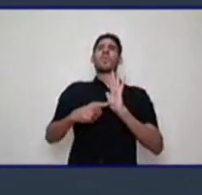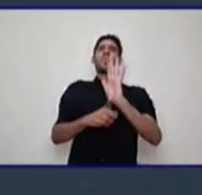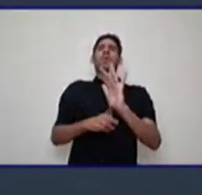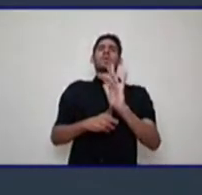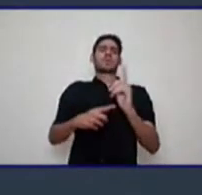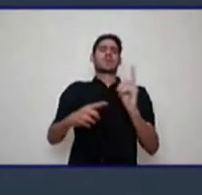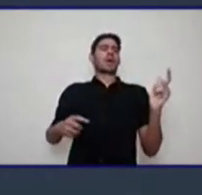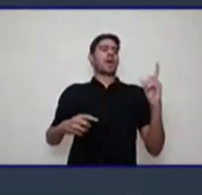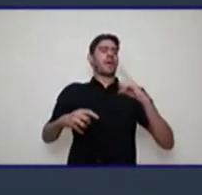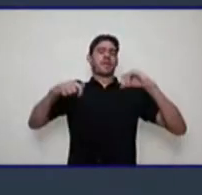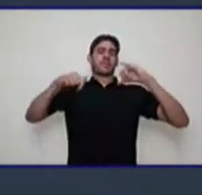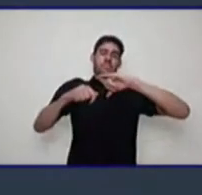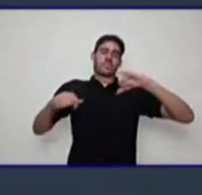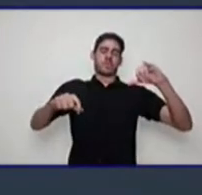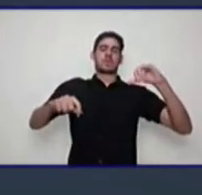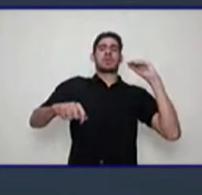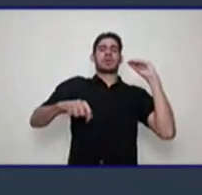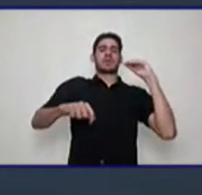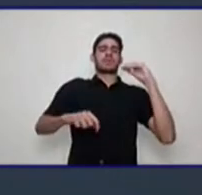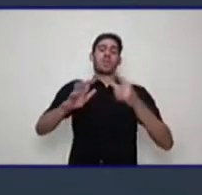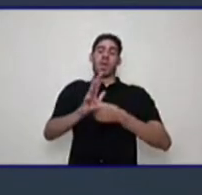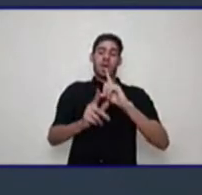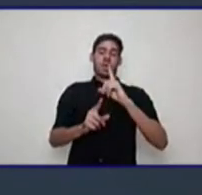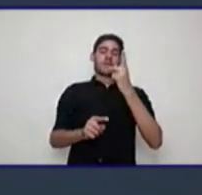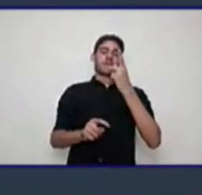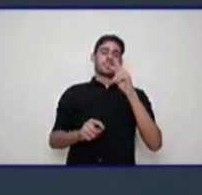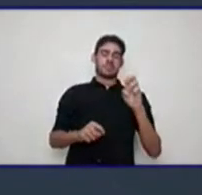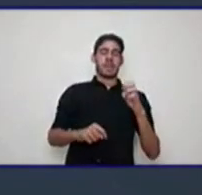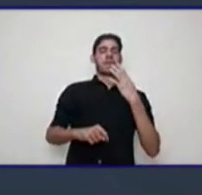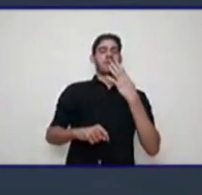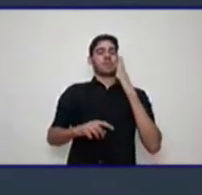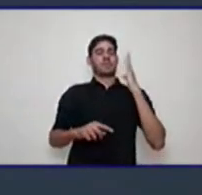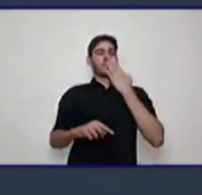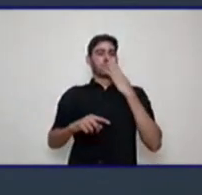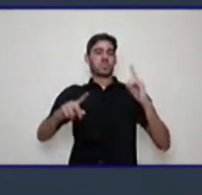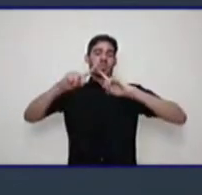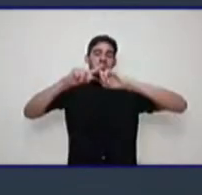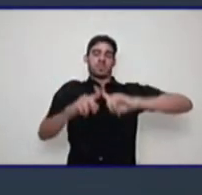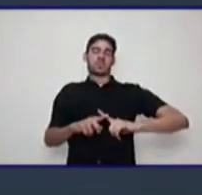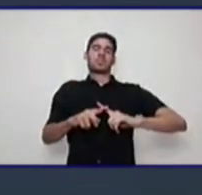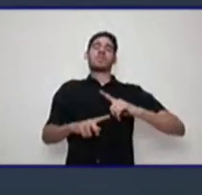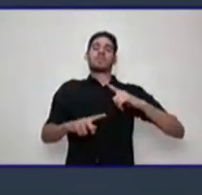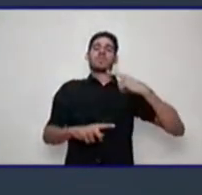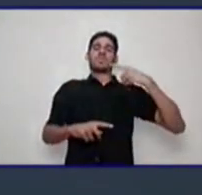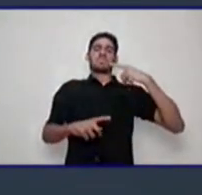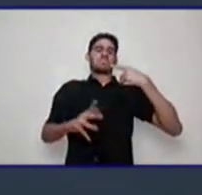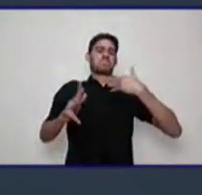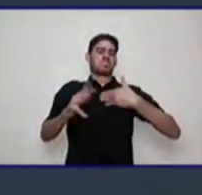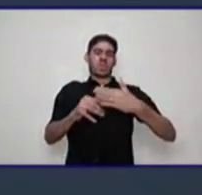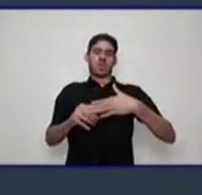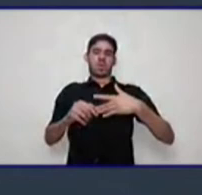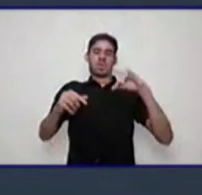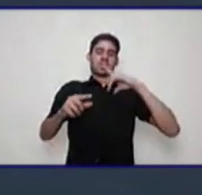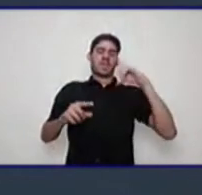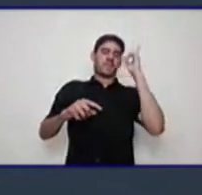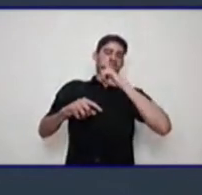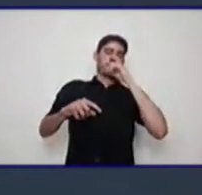sido publicado por pré-candidato, adversário político ou que contenha notícia